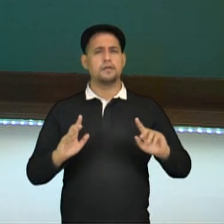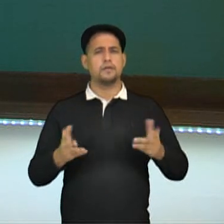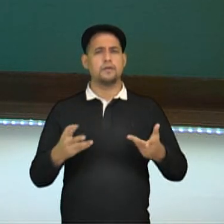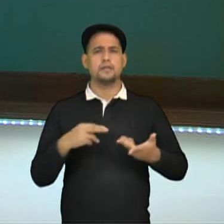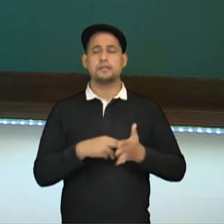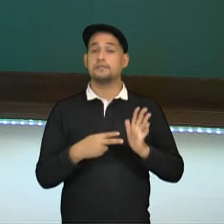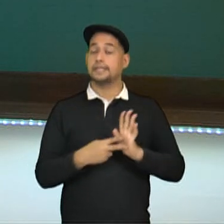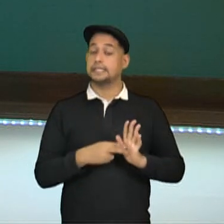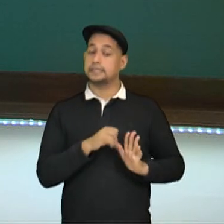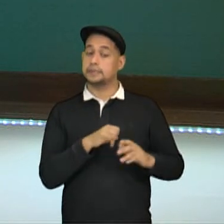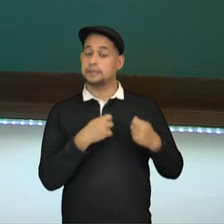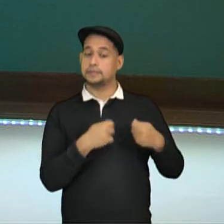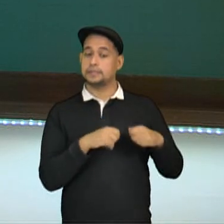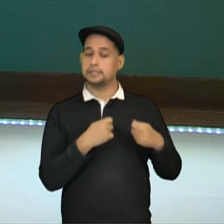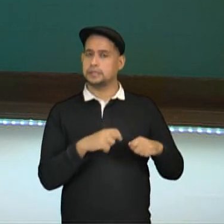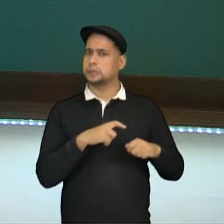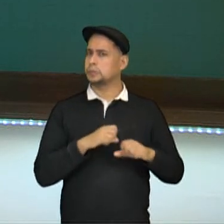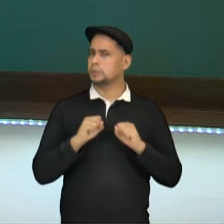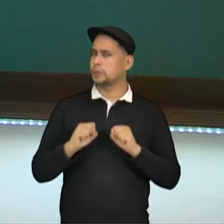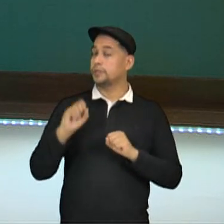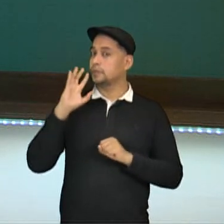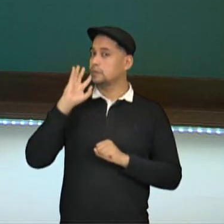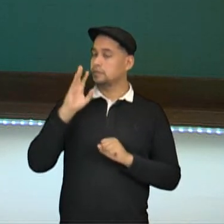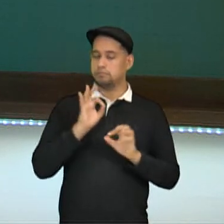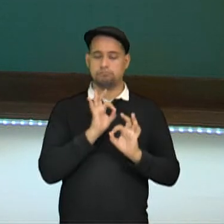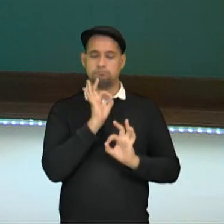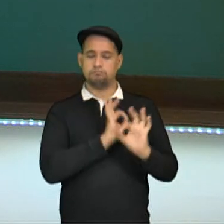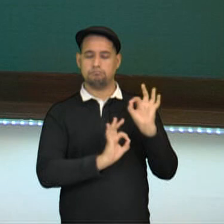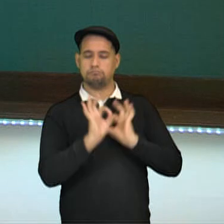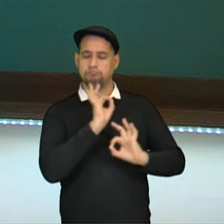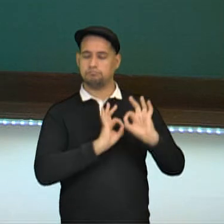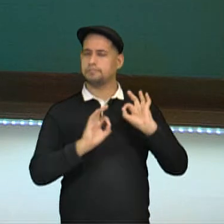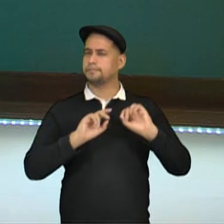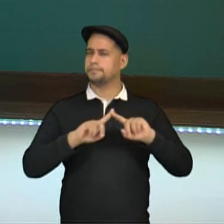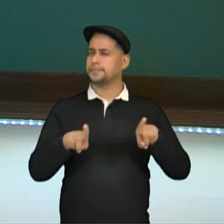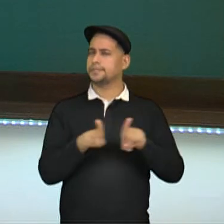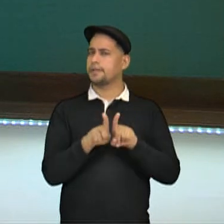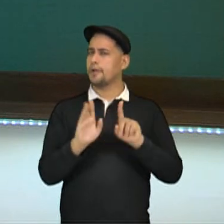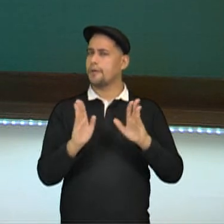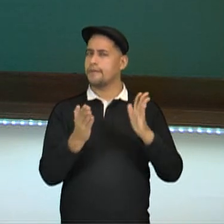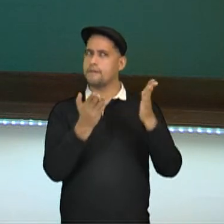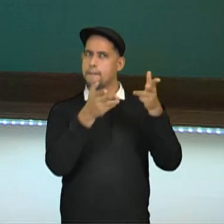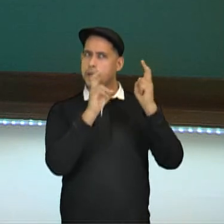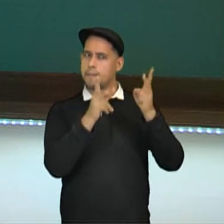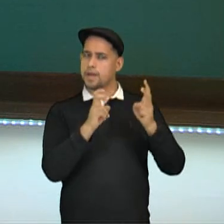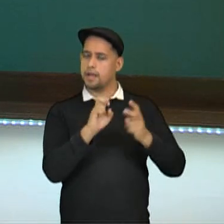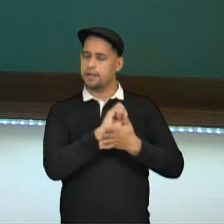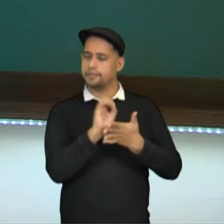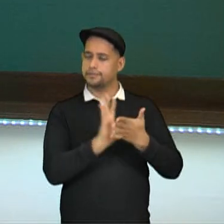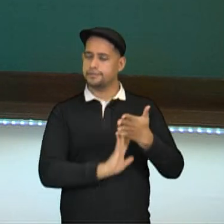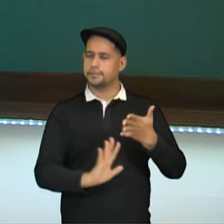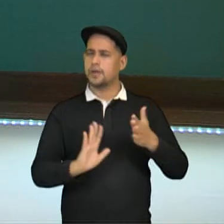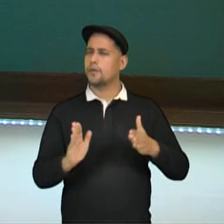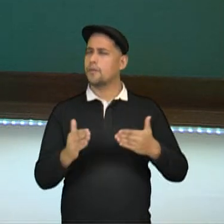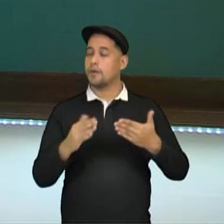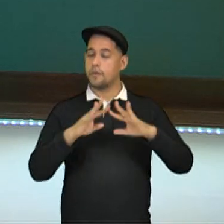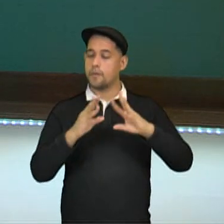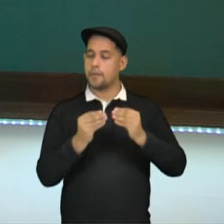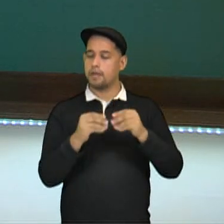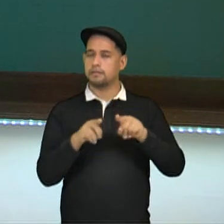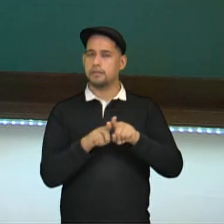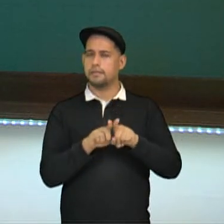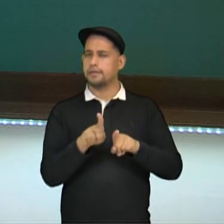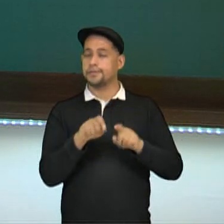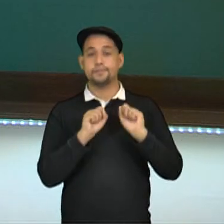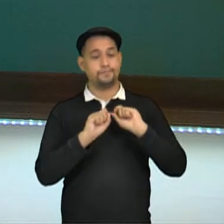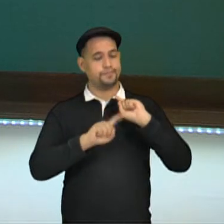é a condição que ela pode ser resolvida. Agora, a gente vai acompanhar um exercício completo para